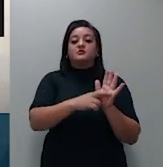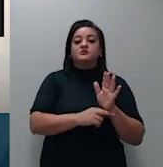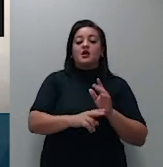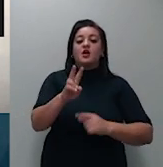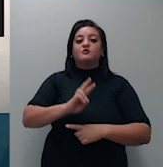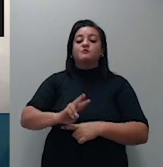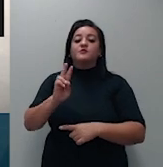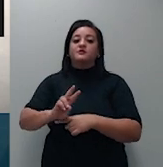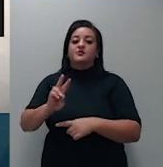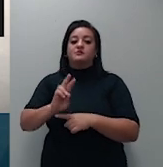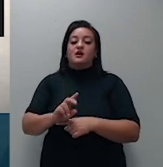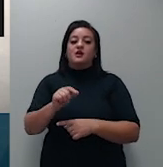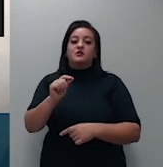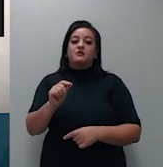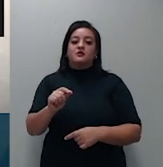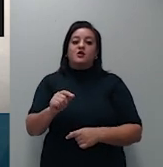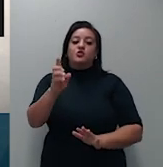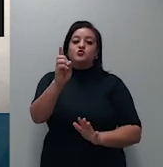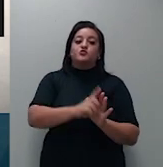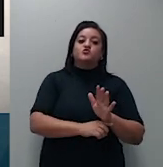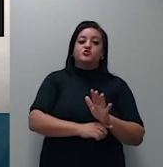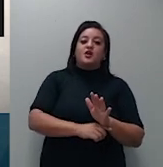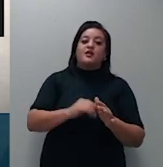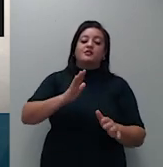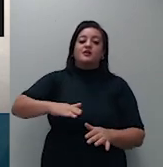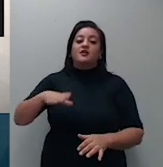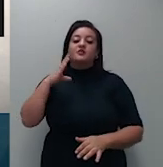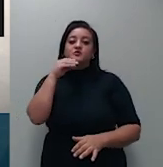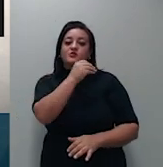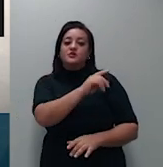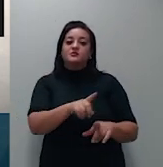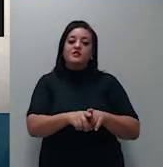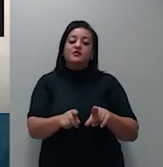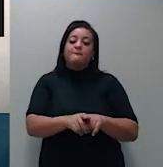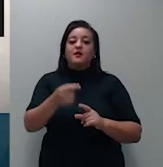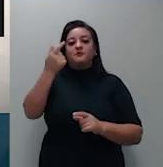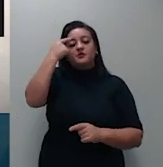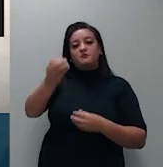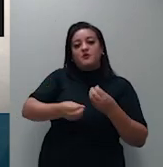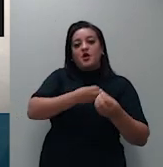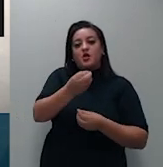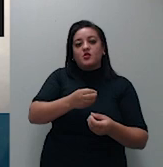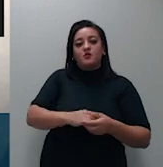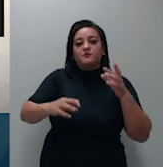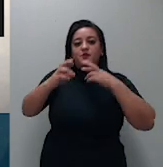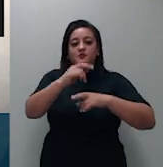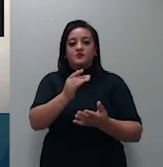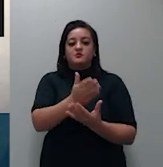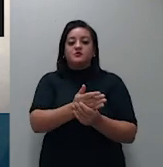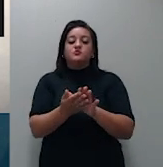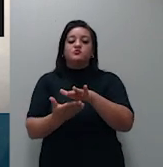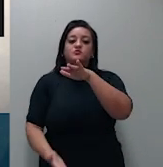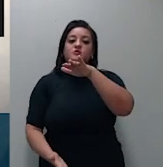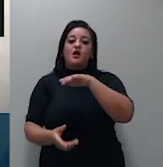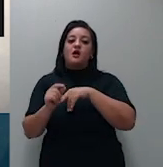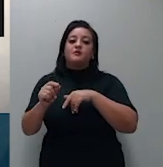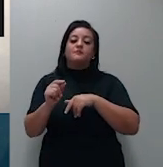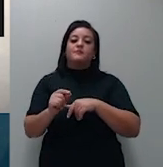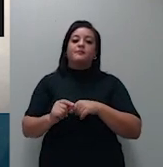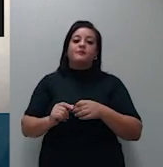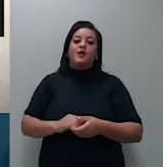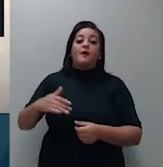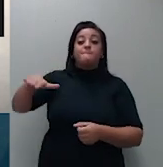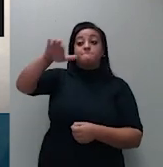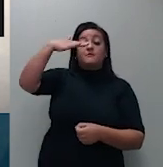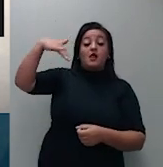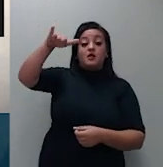do direito infanto juvenil imports Como a princesa mina nesse sal pela supremacia do